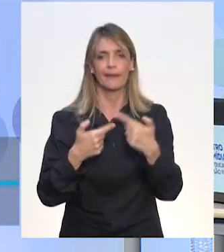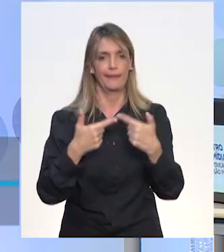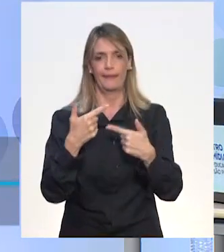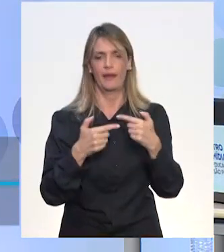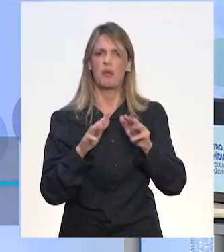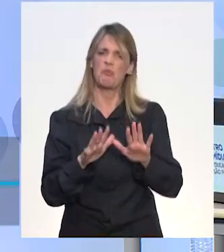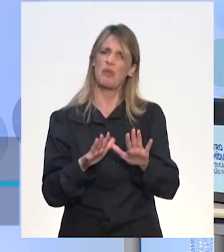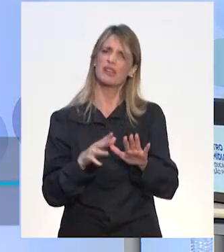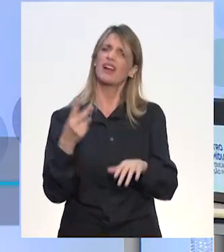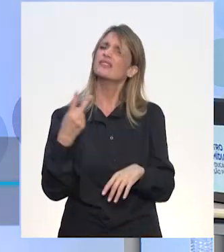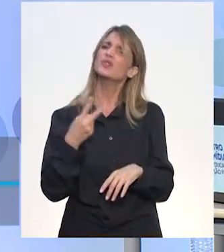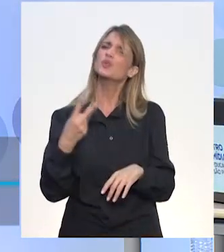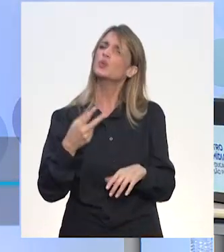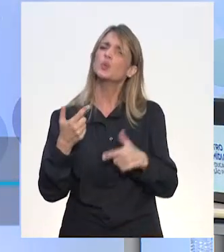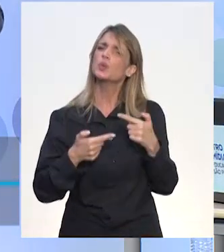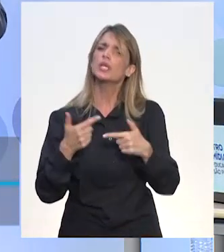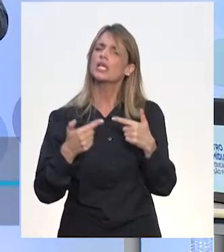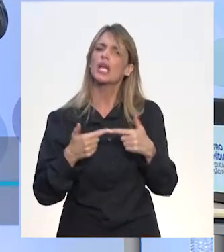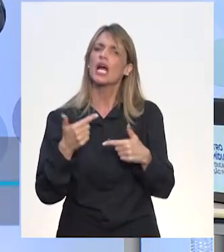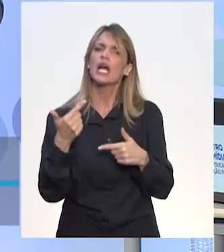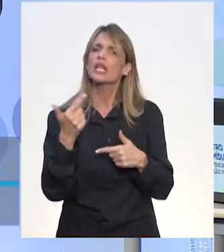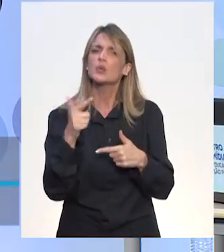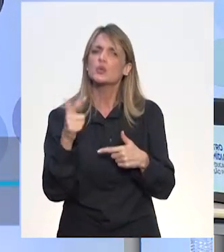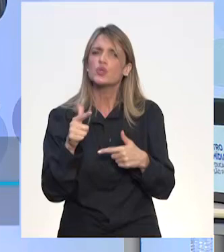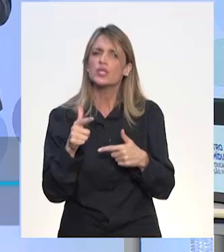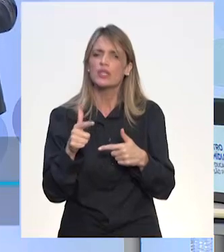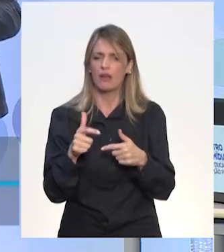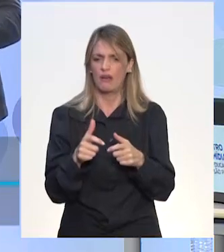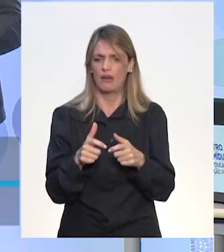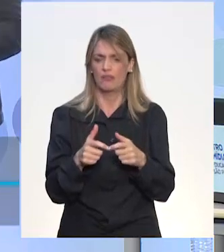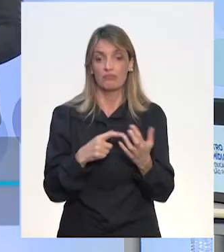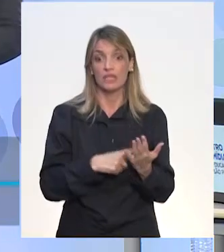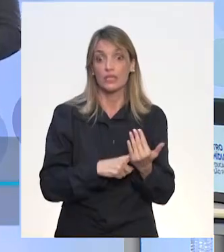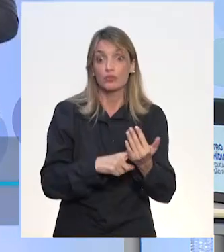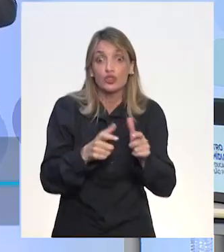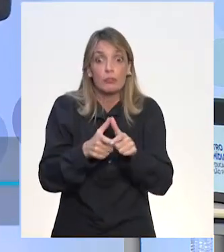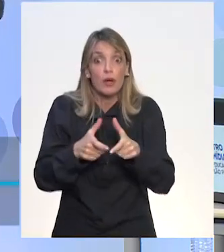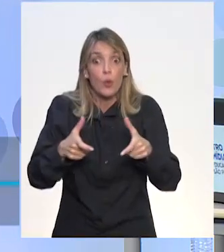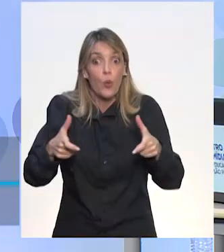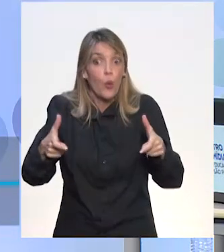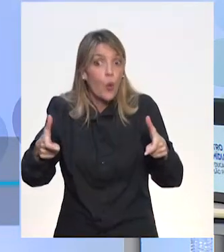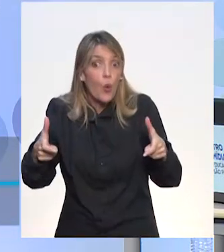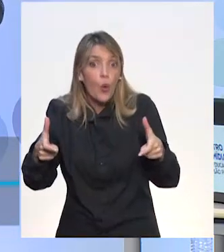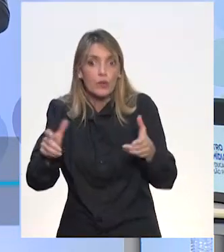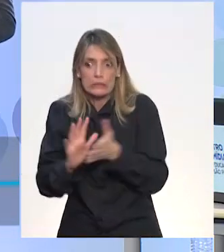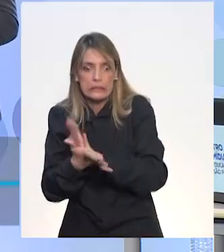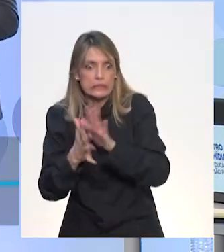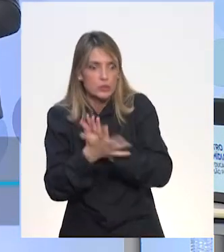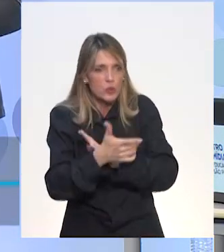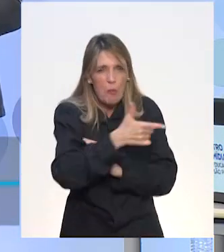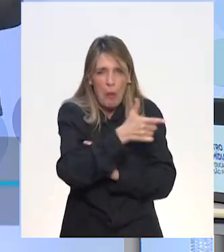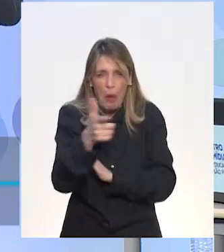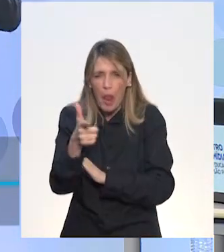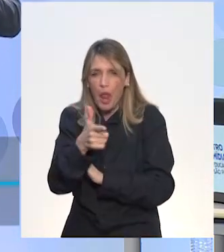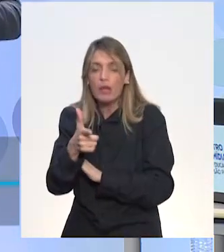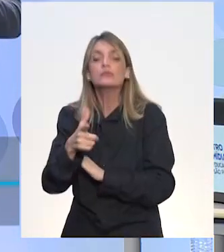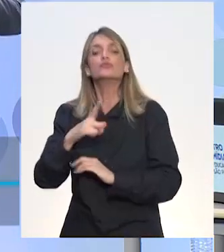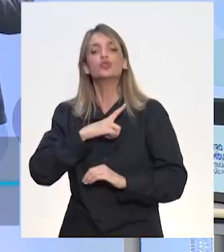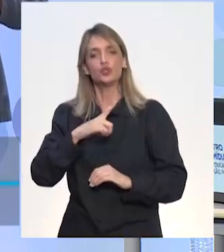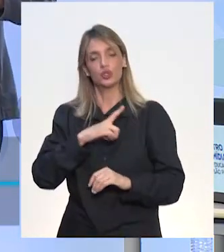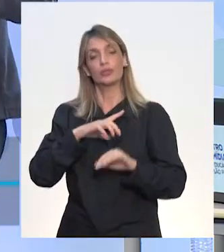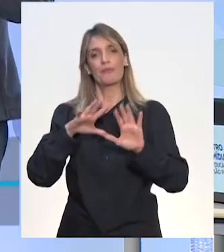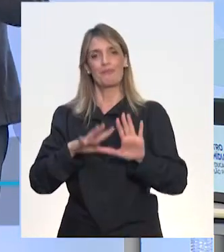professor, a Segunda Guerra Mundial não tinha uma amplitude tecnológica maior de destruição? Tinha. Mas, por